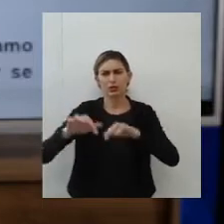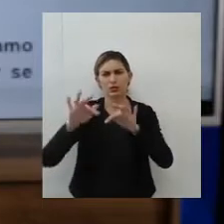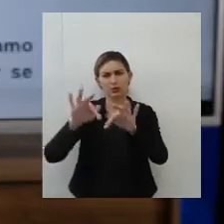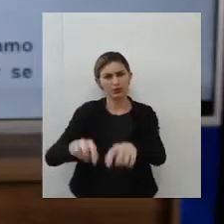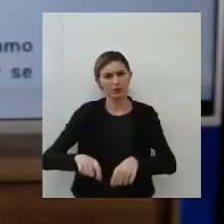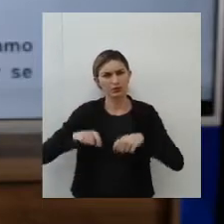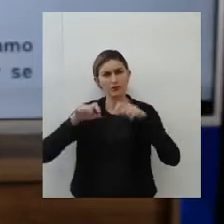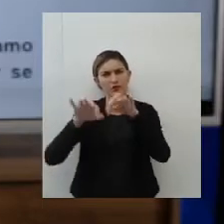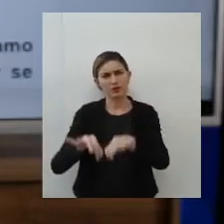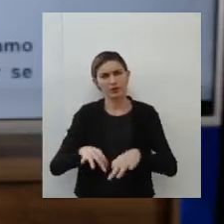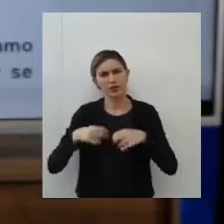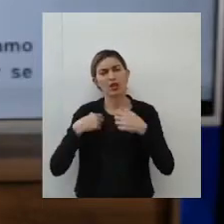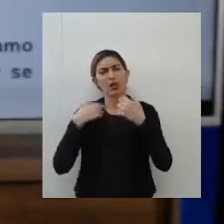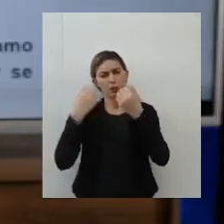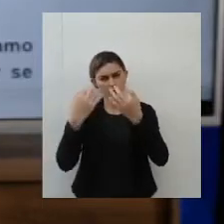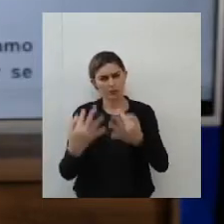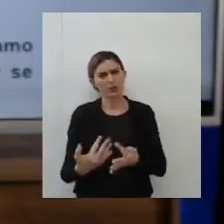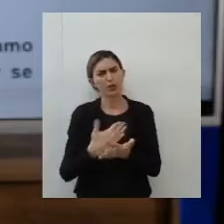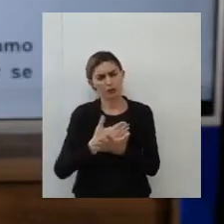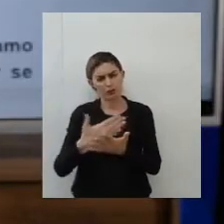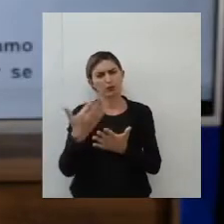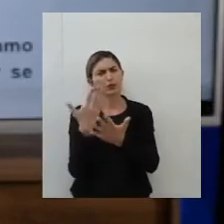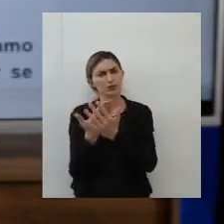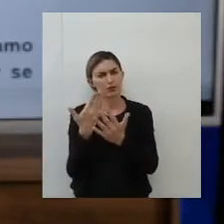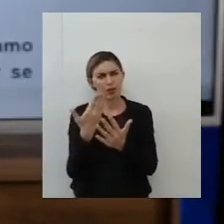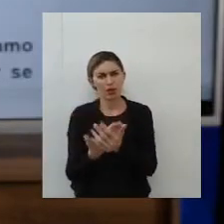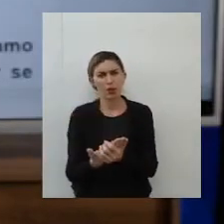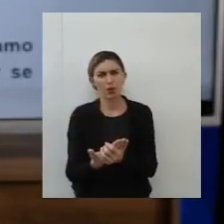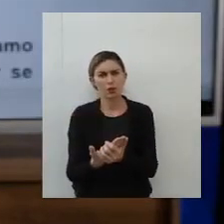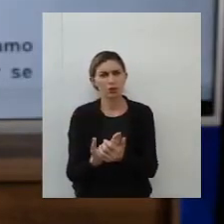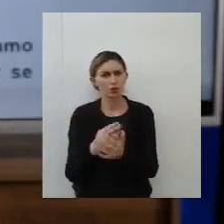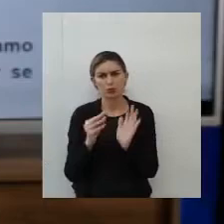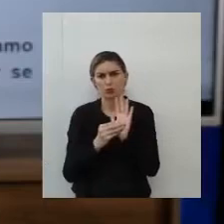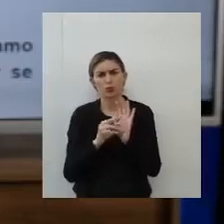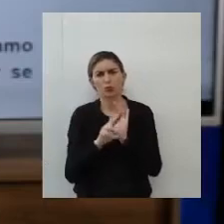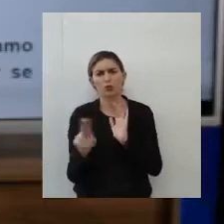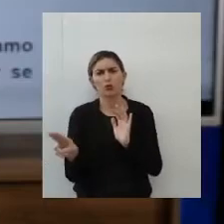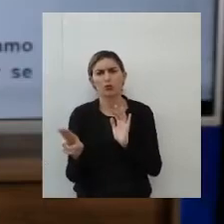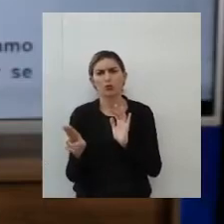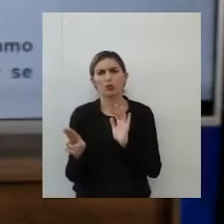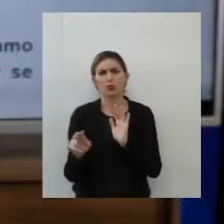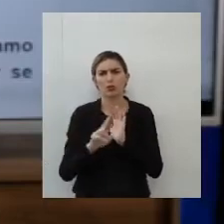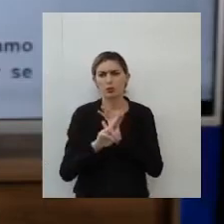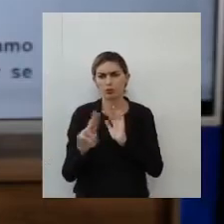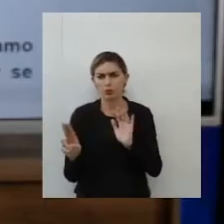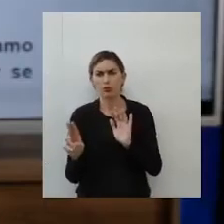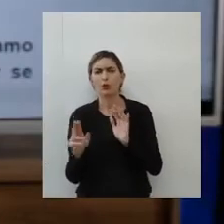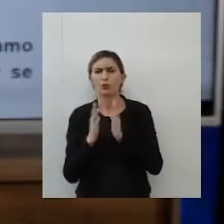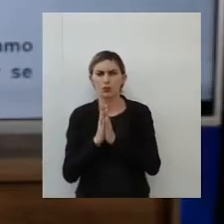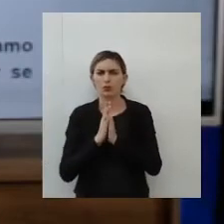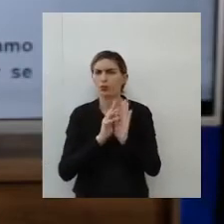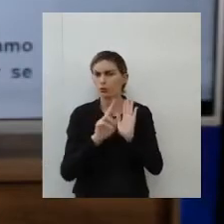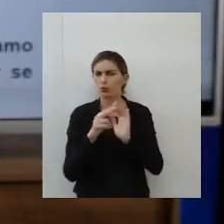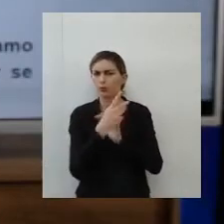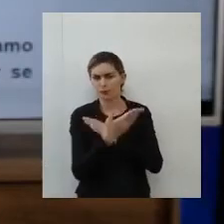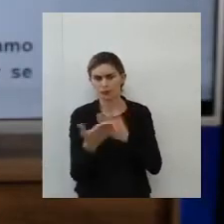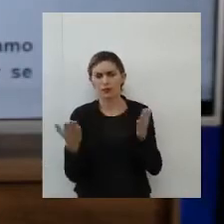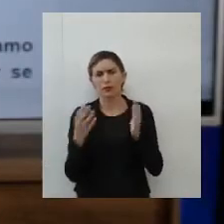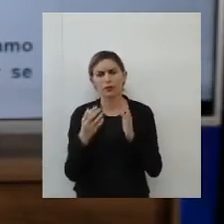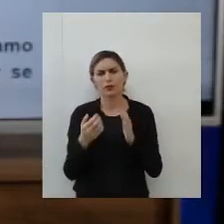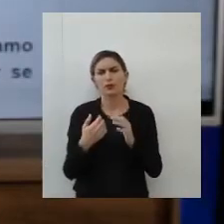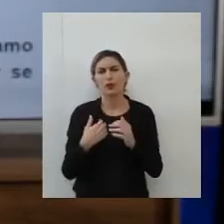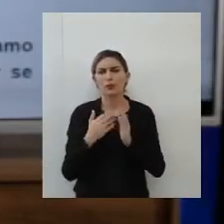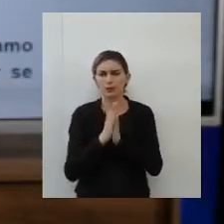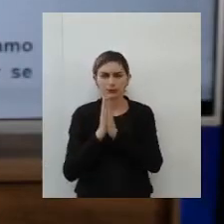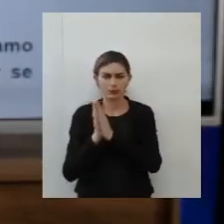eu expliquei, Carlota, amiguinha que não botou o nome, tá? Bota nome, gente. Bota o nome de vocês, tá? Agora,